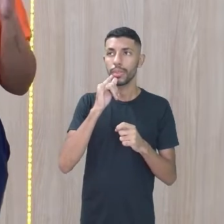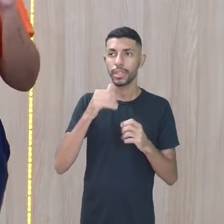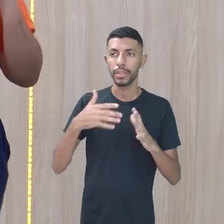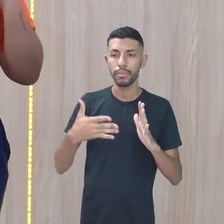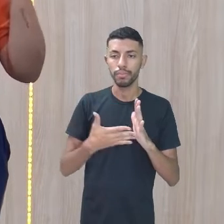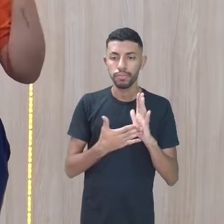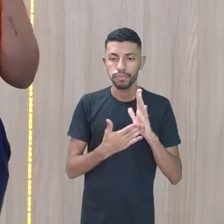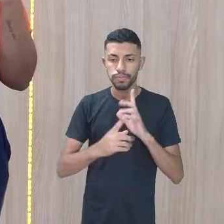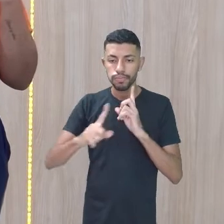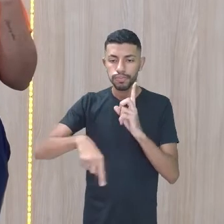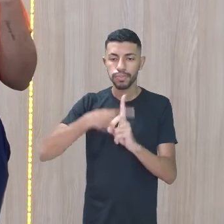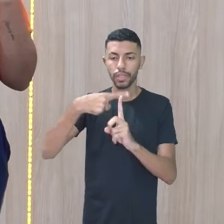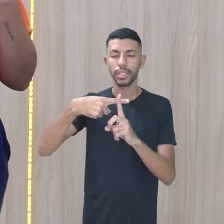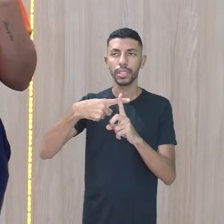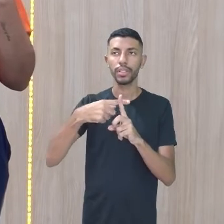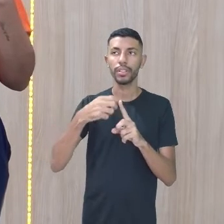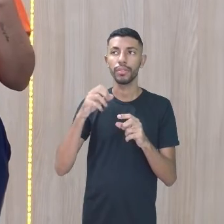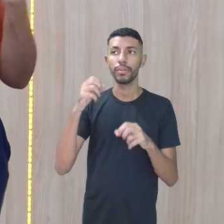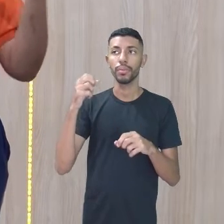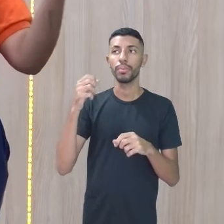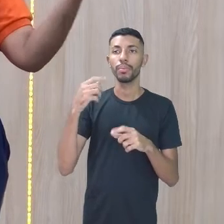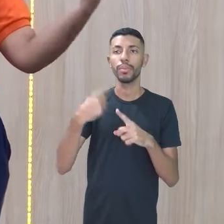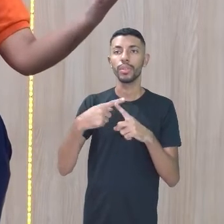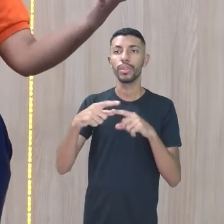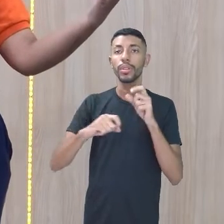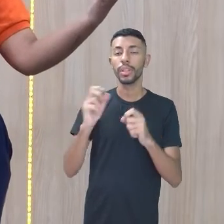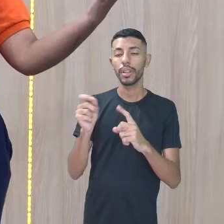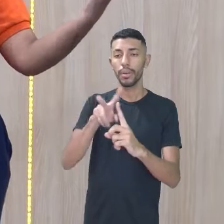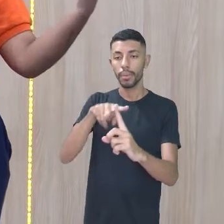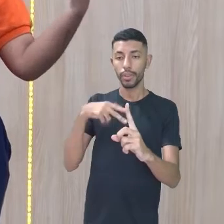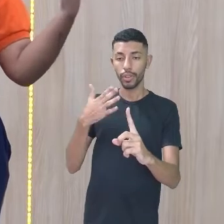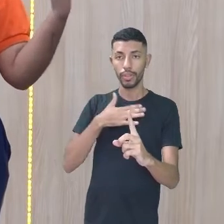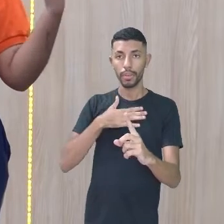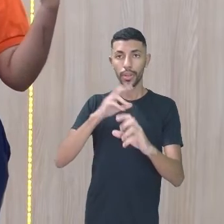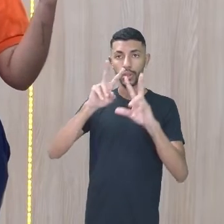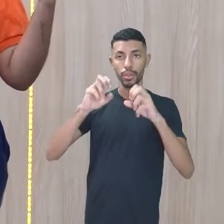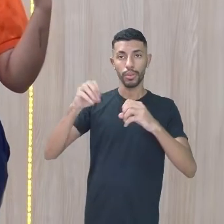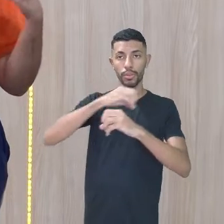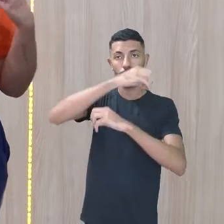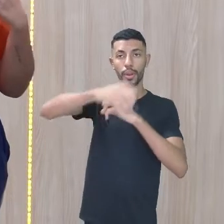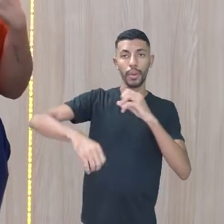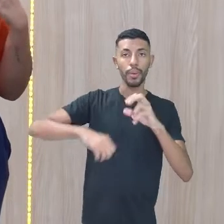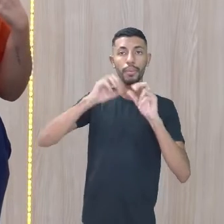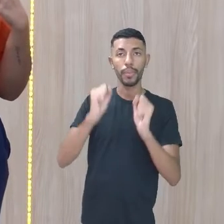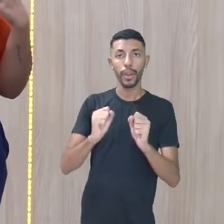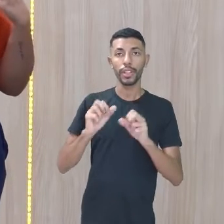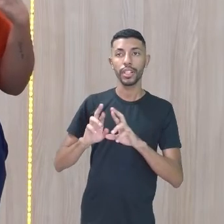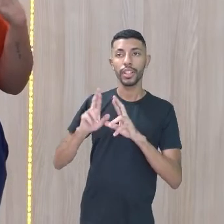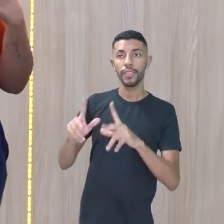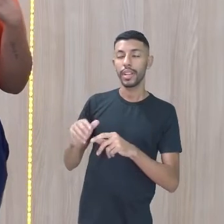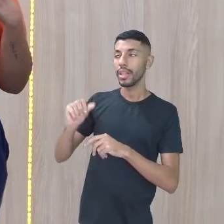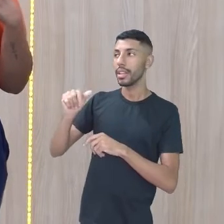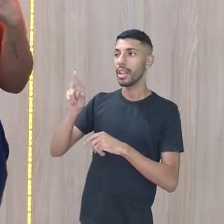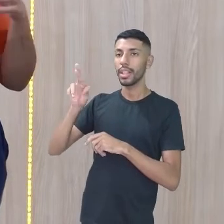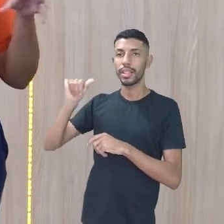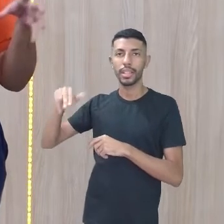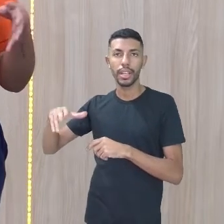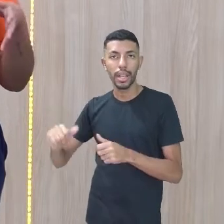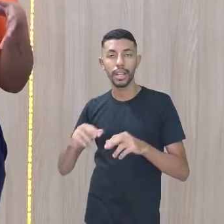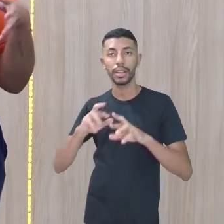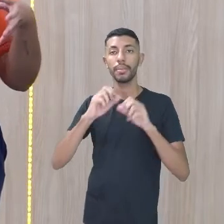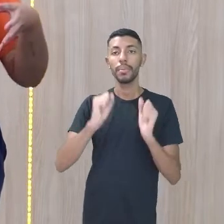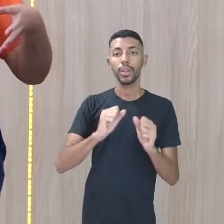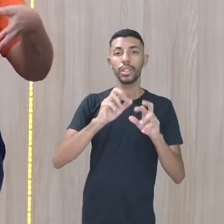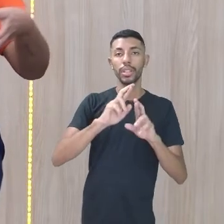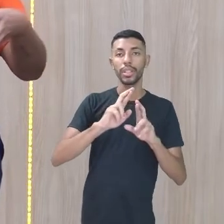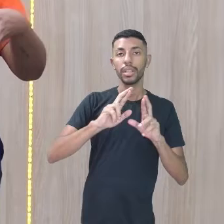sentido de que o meu ponto de vista sobre o sistema solar pode ser muito diferente do ponto de vista da Adriana, que pode ser diferente do ponto de vista de Bruno.